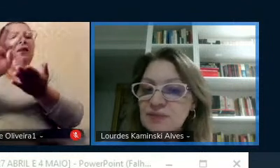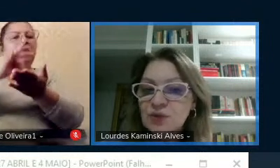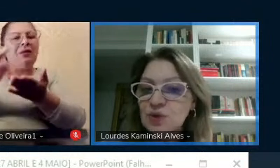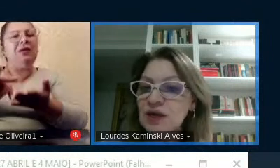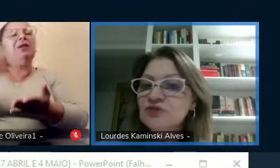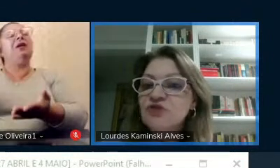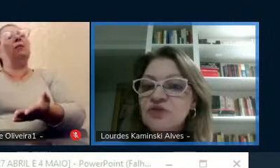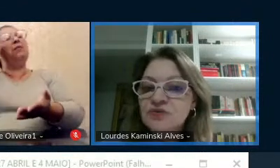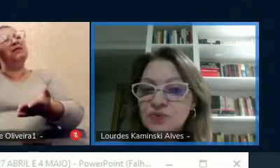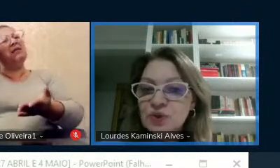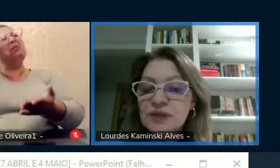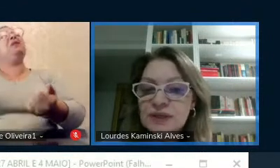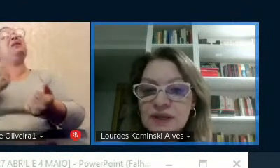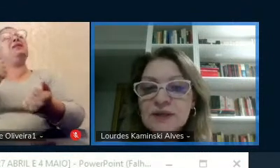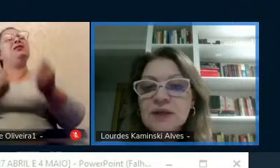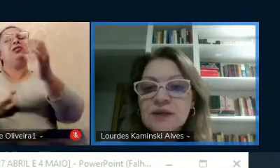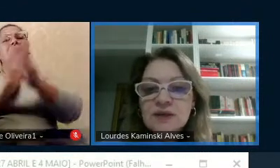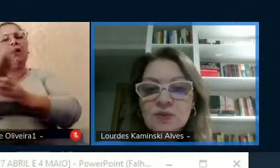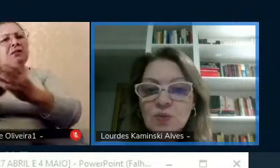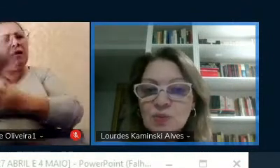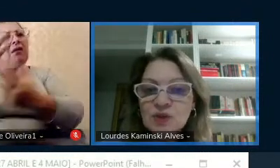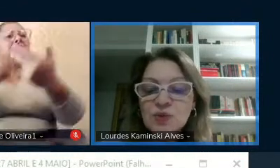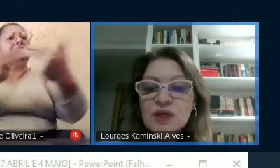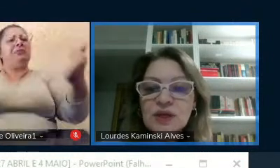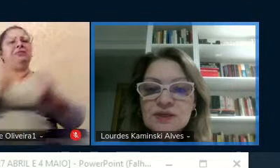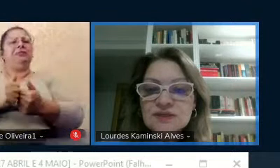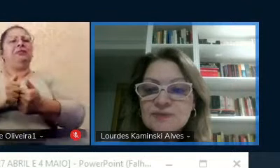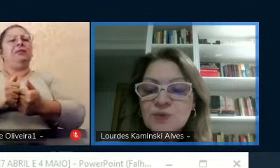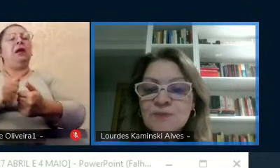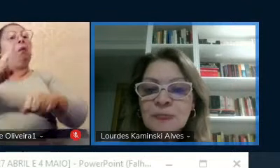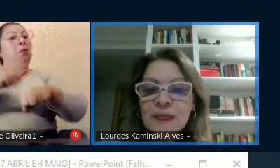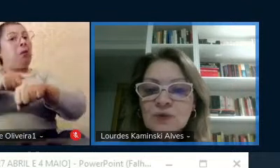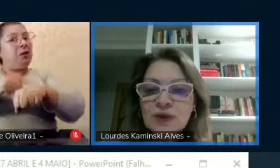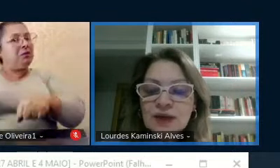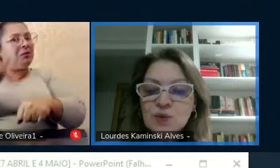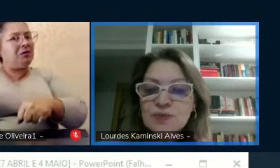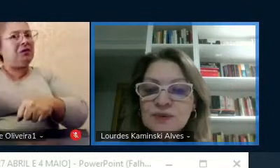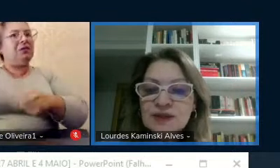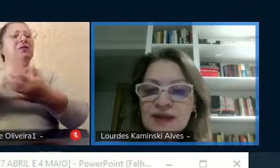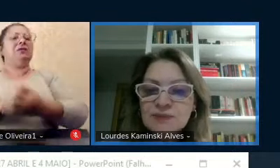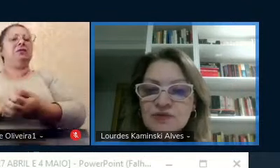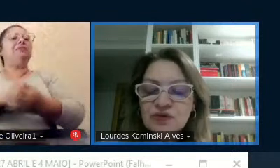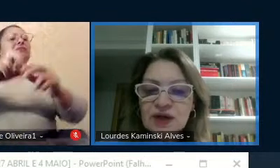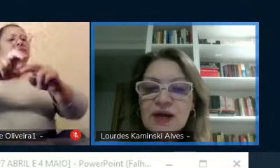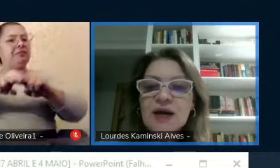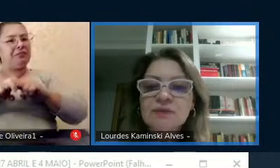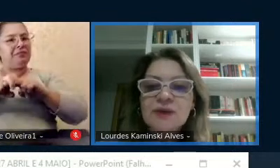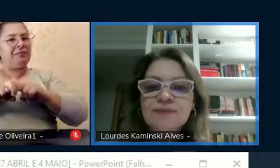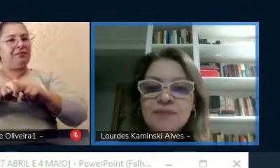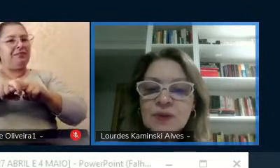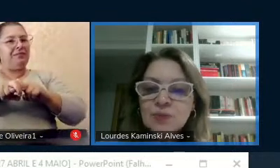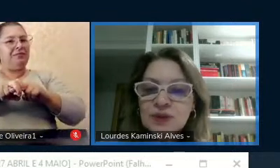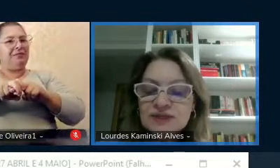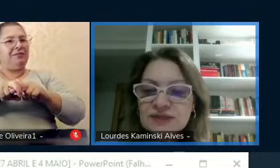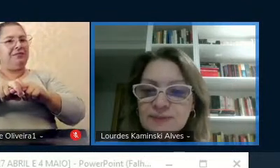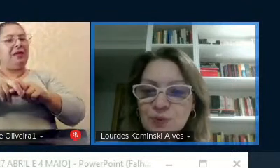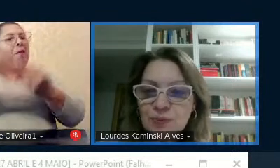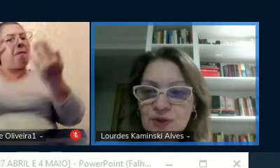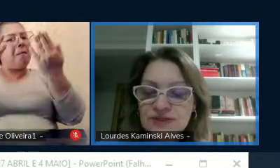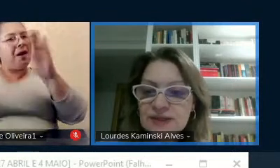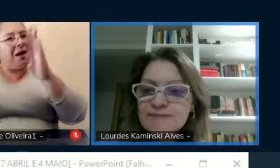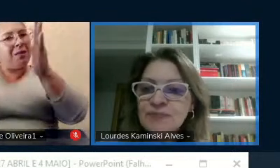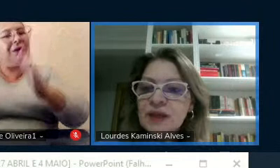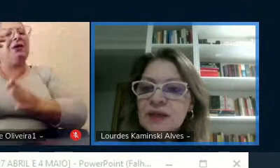de pensamento criativo, né? Então, é um momento riquíssimo. Eu quero cumprimentar a professora Carmen por